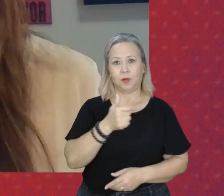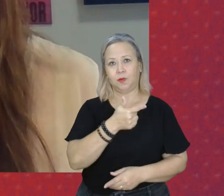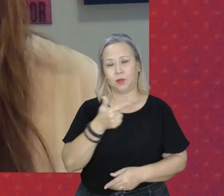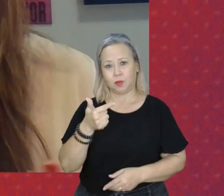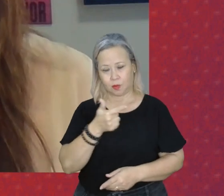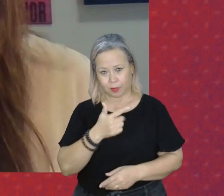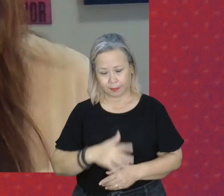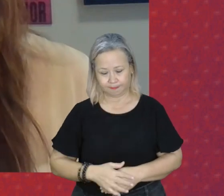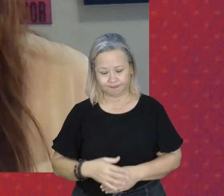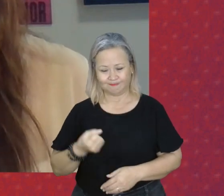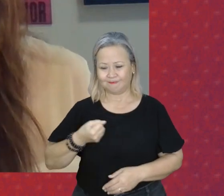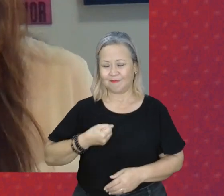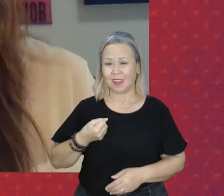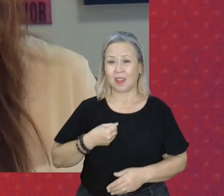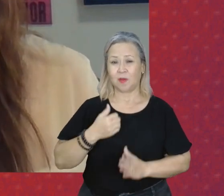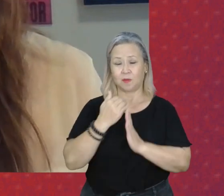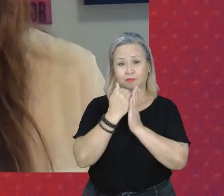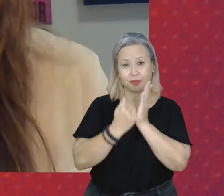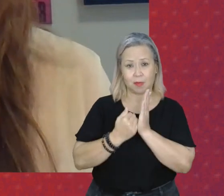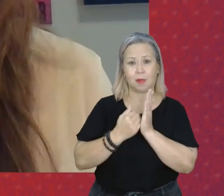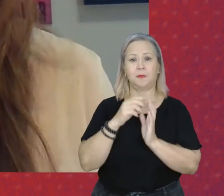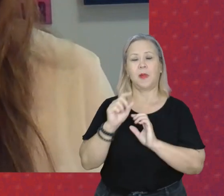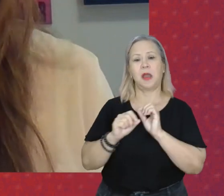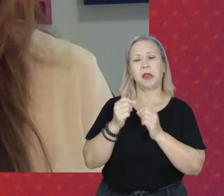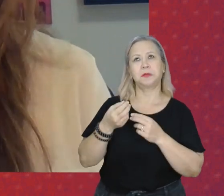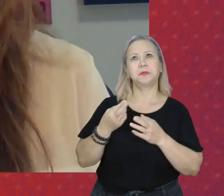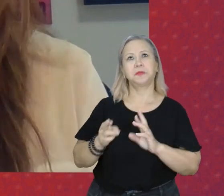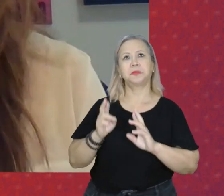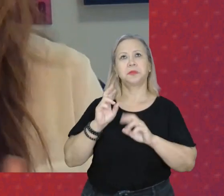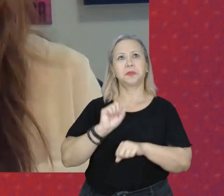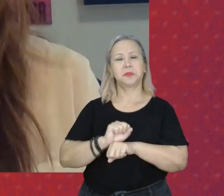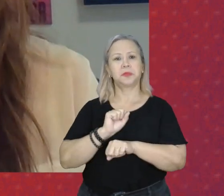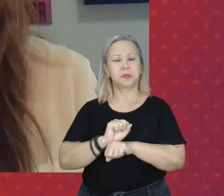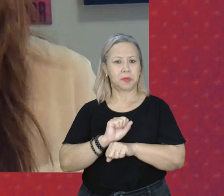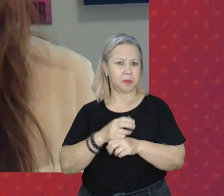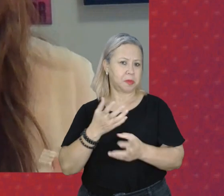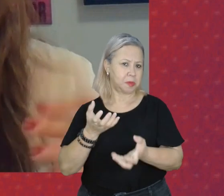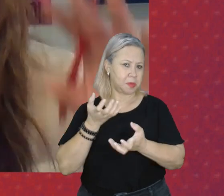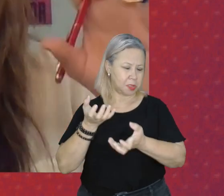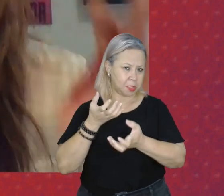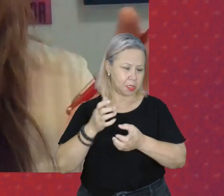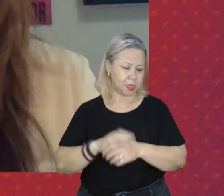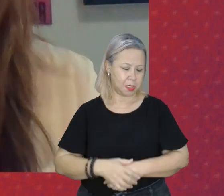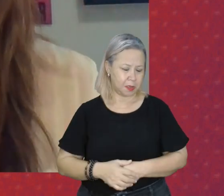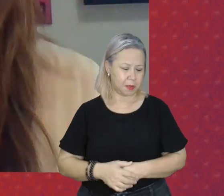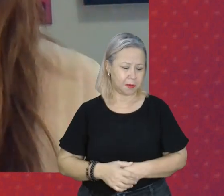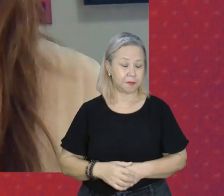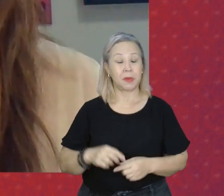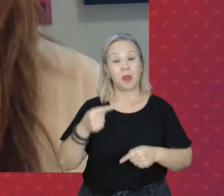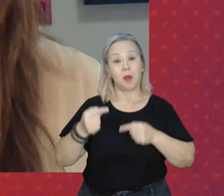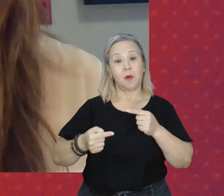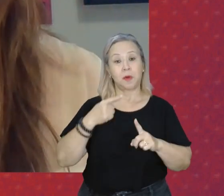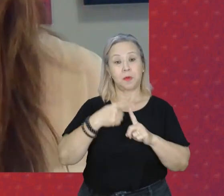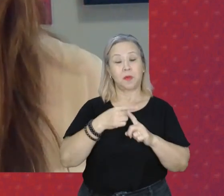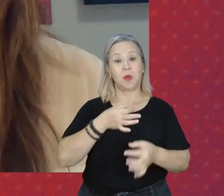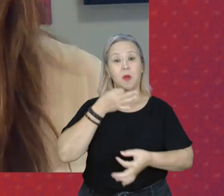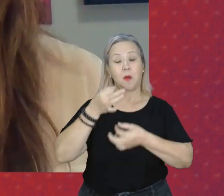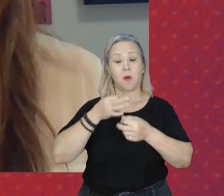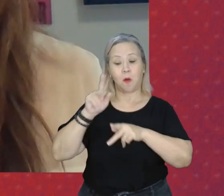Então, foi um número muito abaixo do que se esperava, com tanta política afirmativa, com todo mundo, opinião